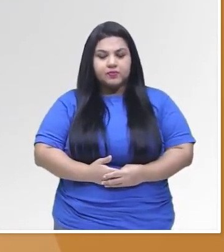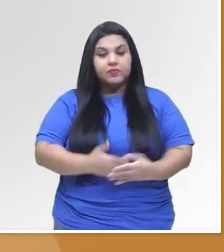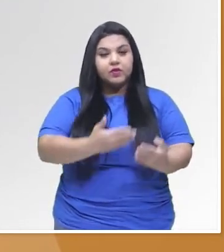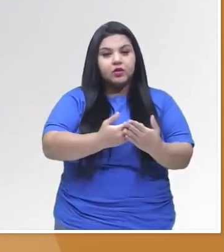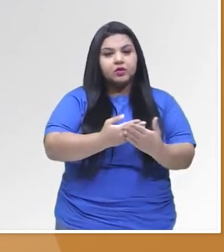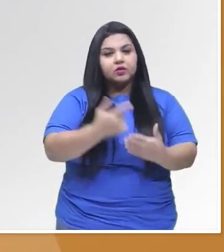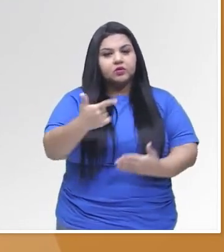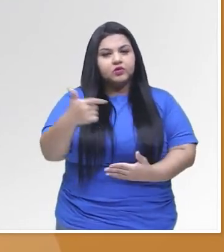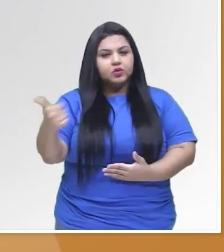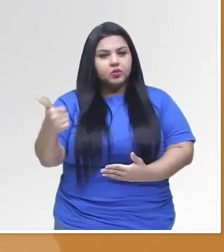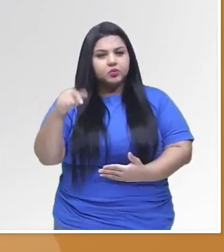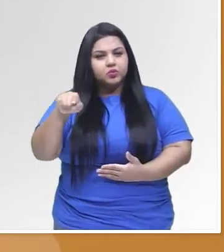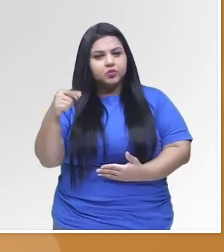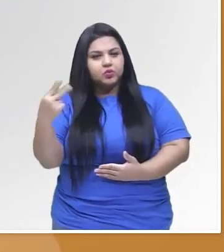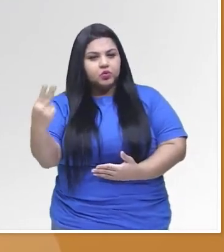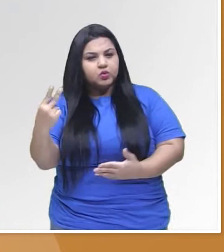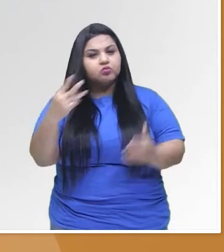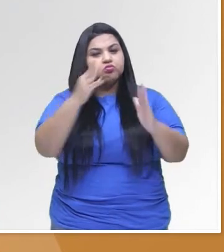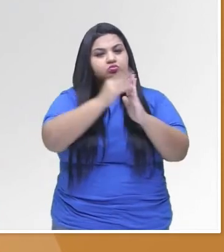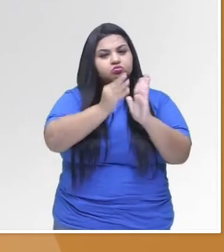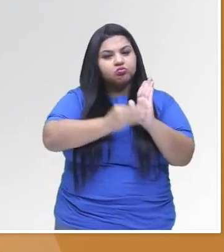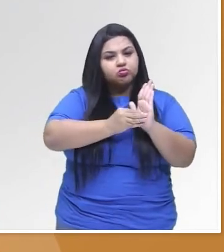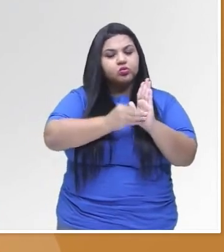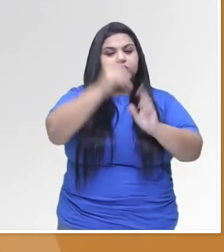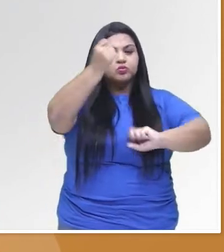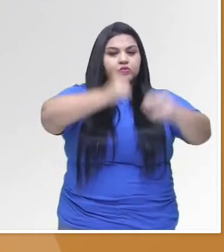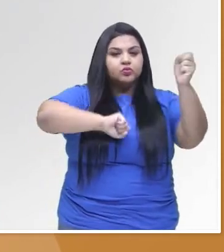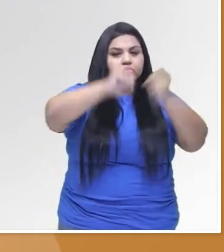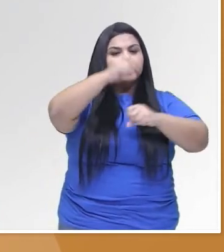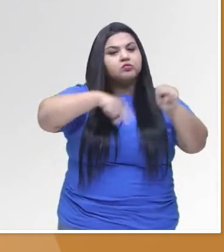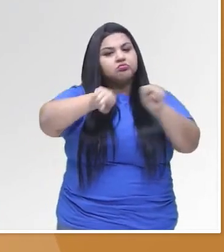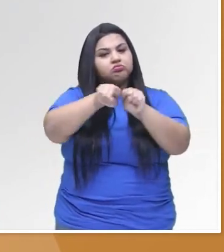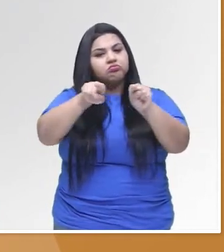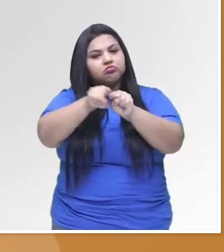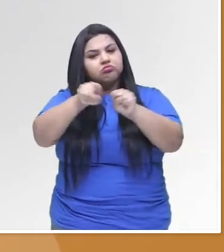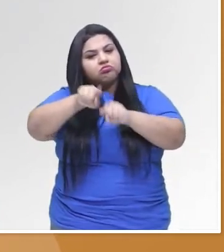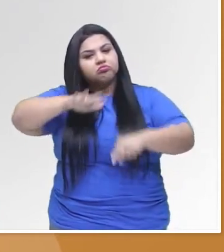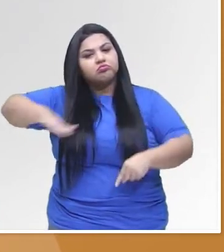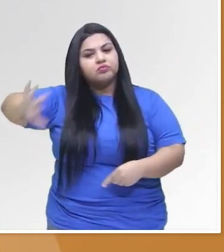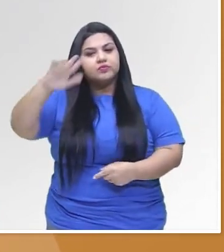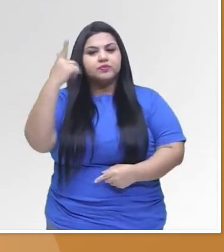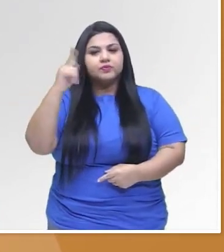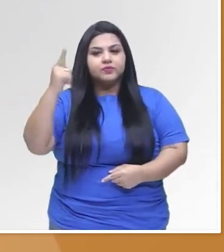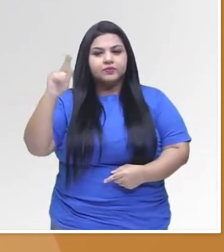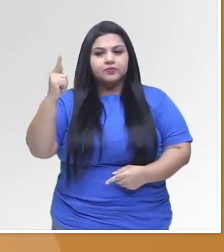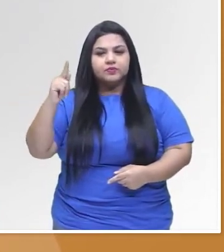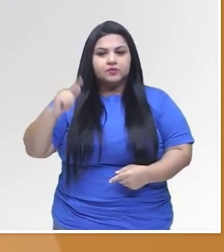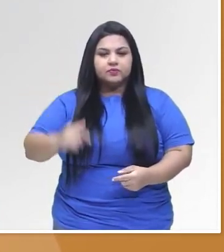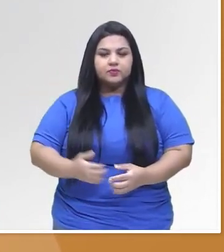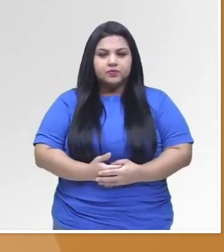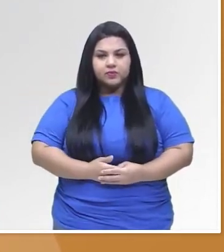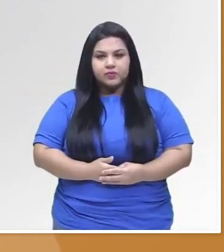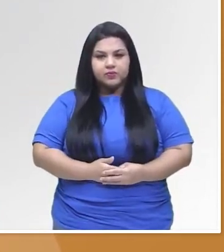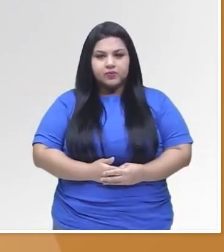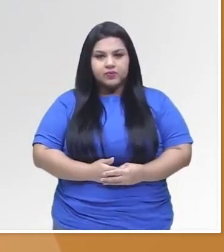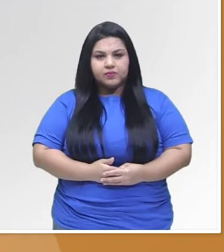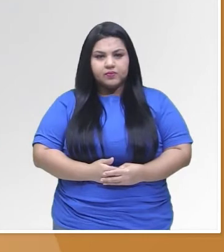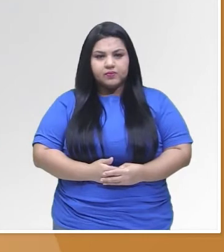Aula 21.2, Conteúdo, Indústria e Espaço Geográfico.